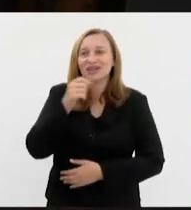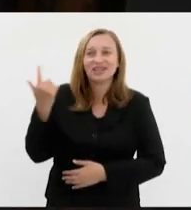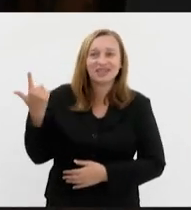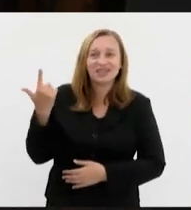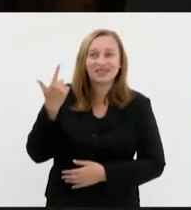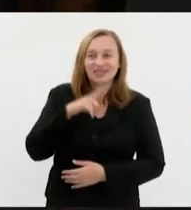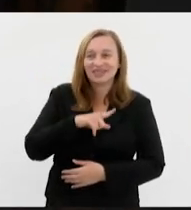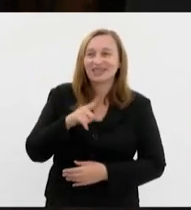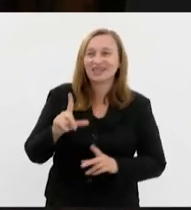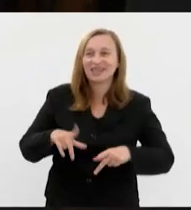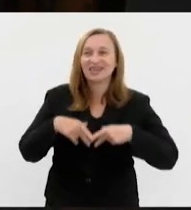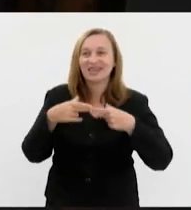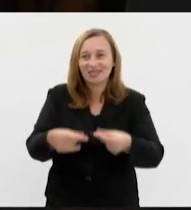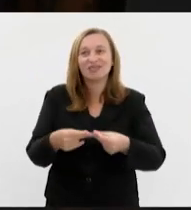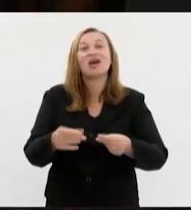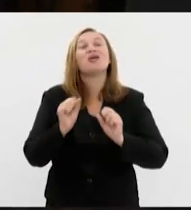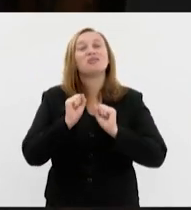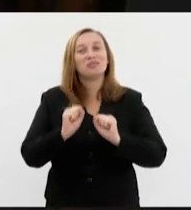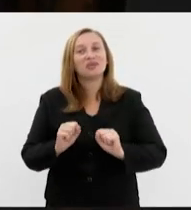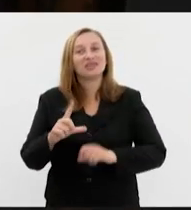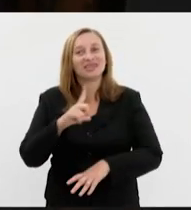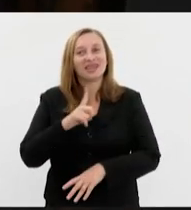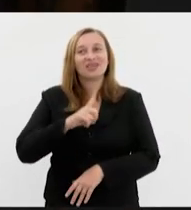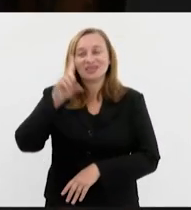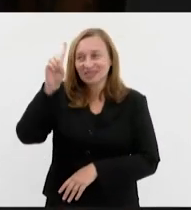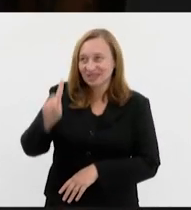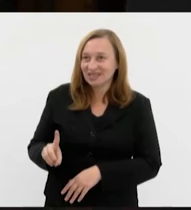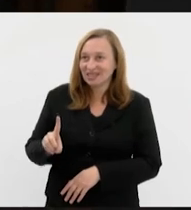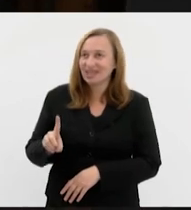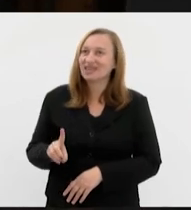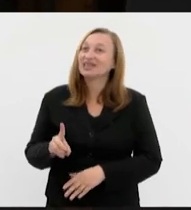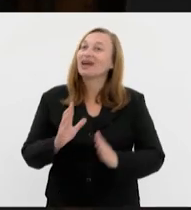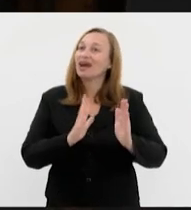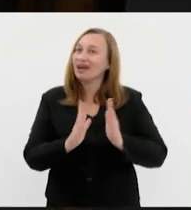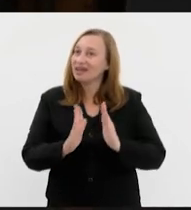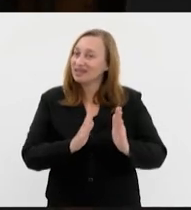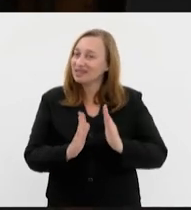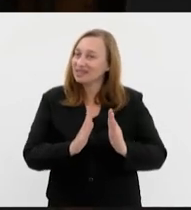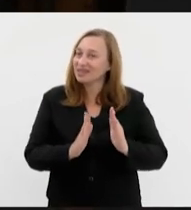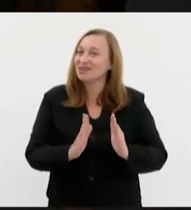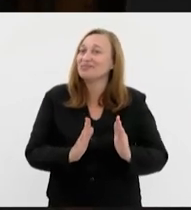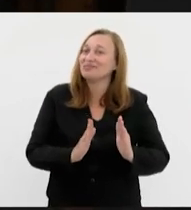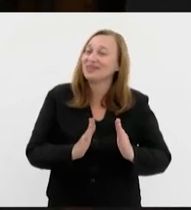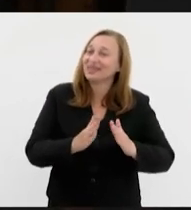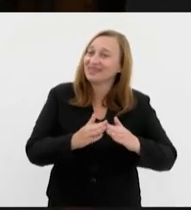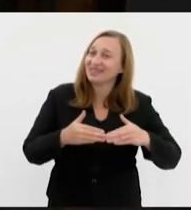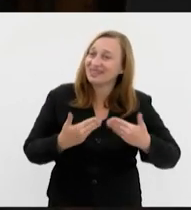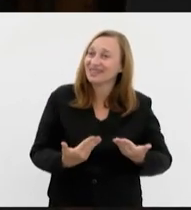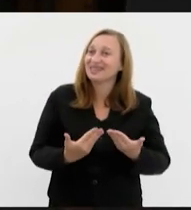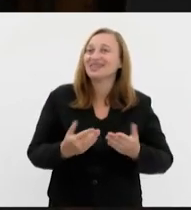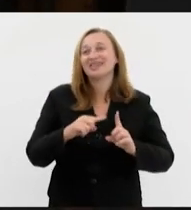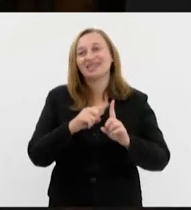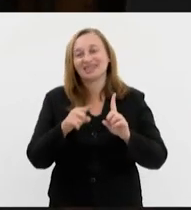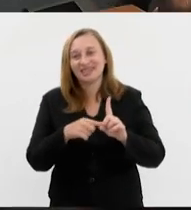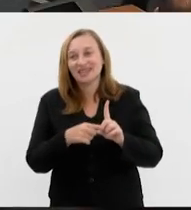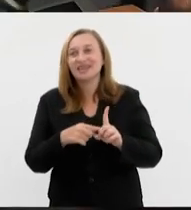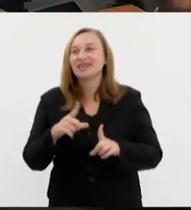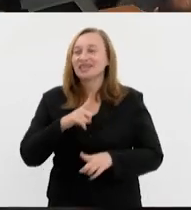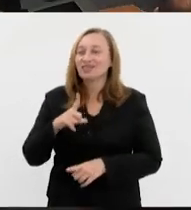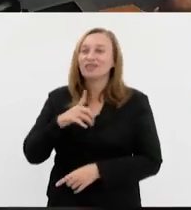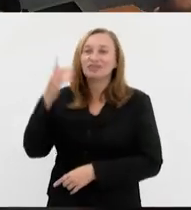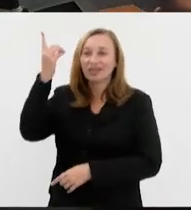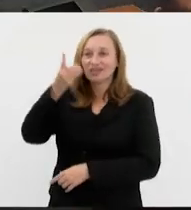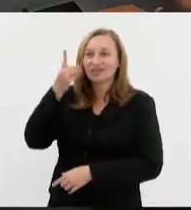que é poder ter aí o direito à licença maternidade. Lembramos também de deputadas aqui que tiveram